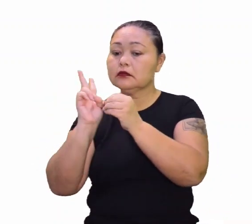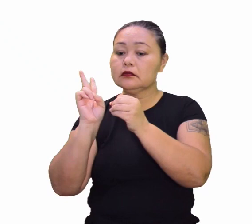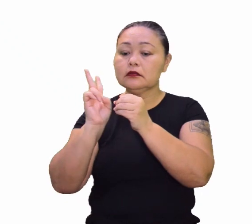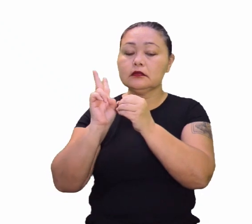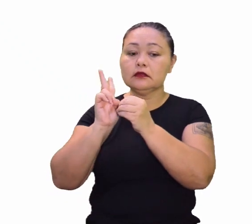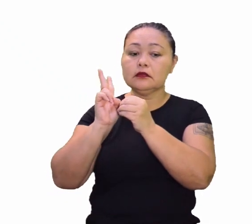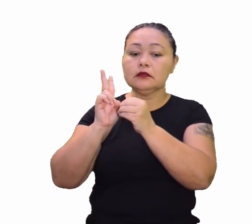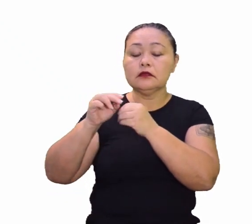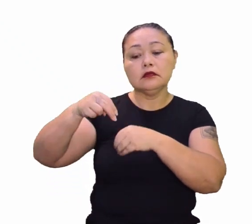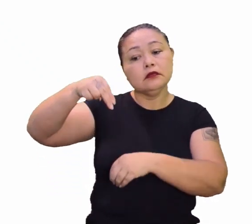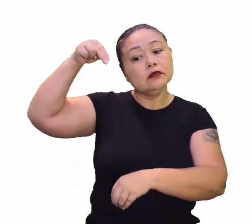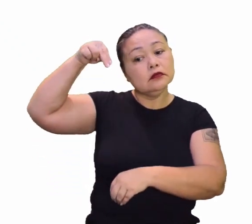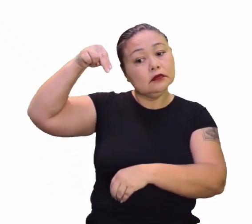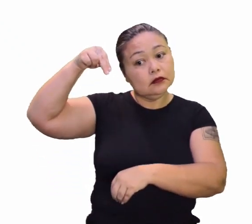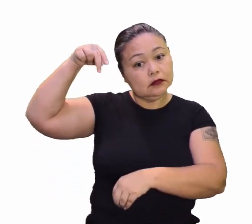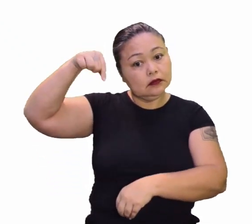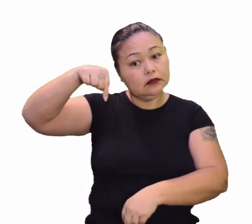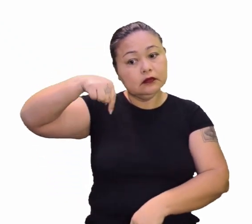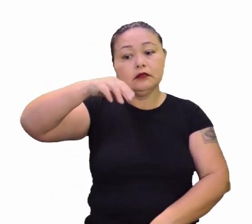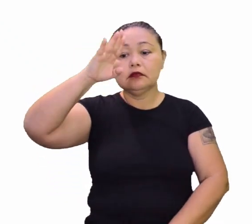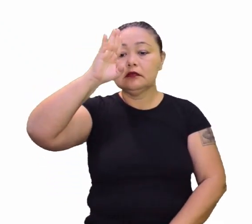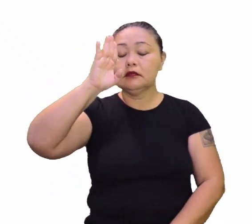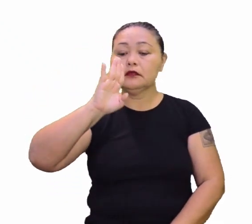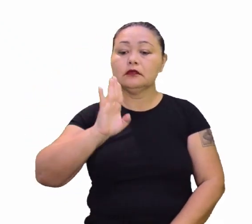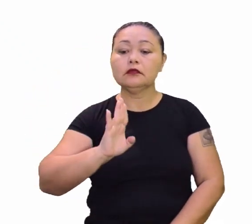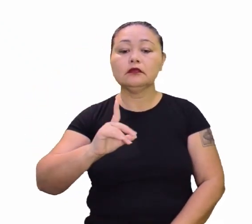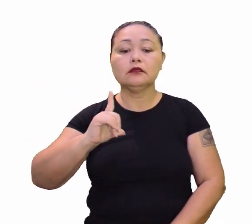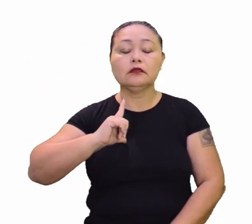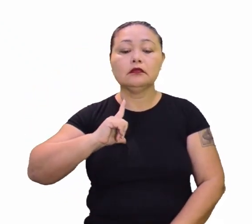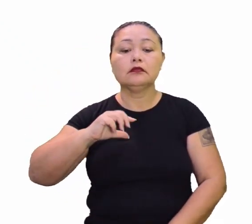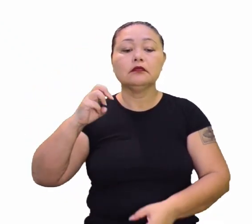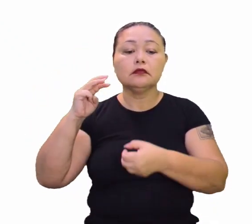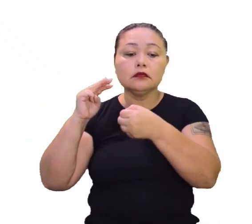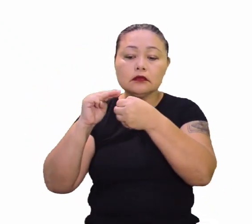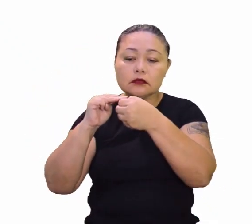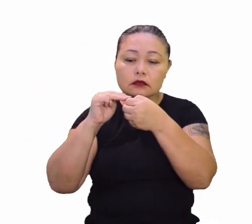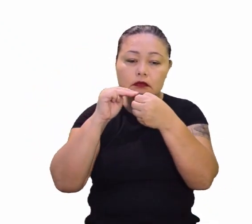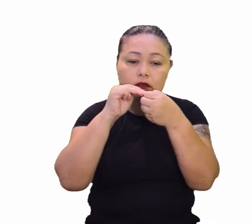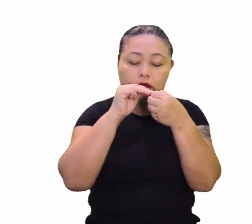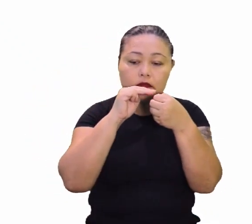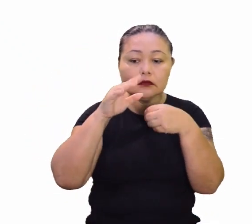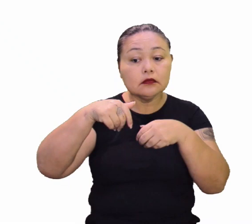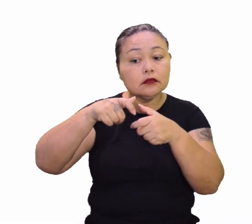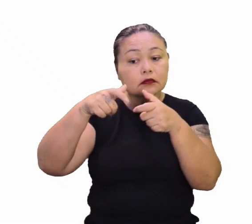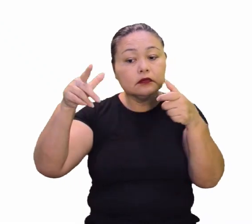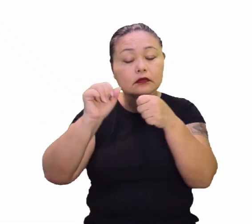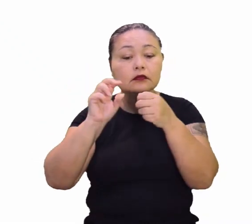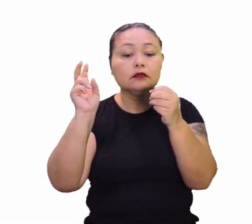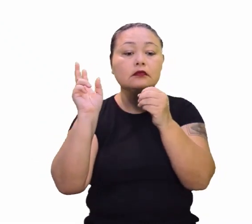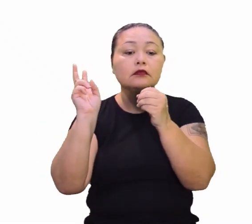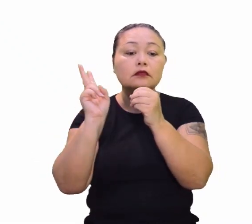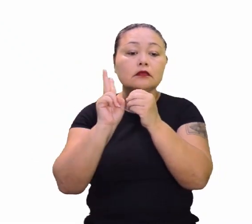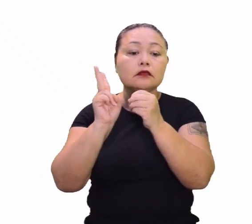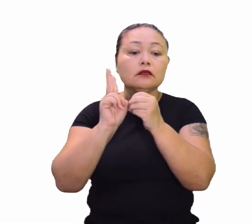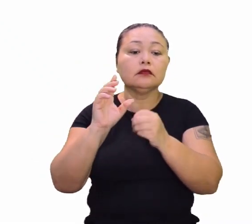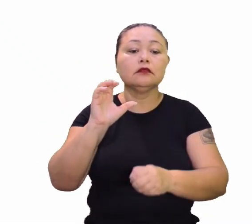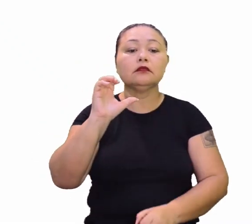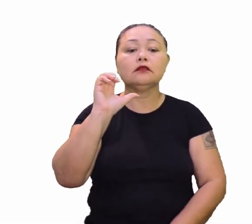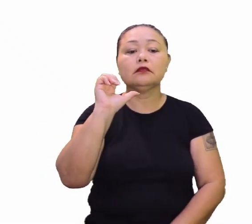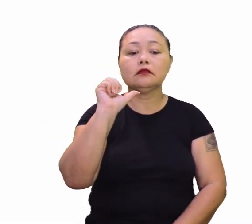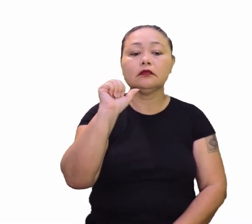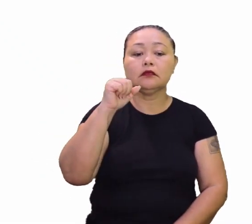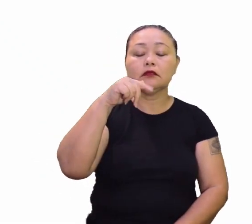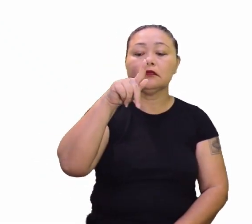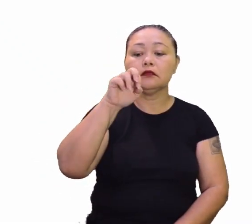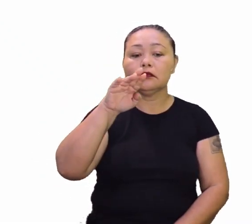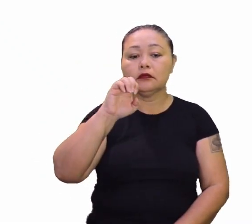indígenas é na região norte do Brasil, e os municípios que têm mais indígenas é São Gabriel da Cachoeira,